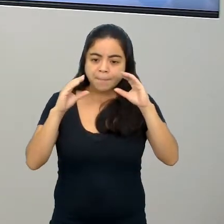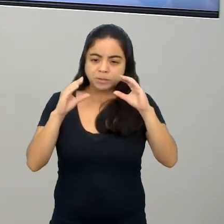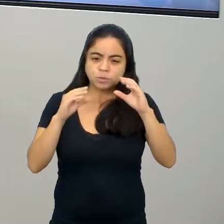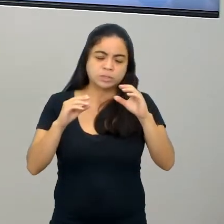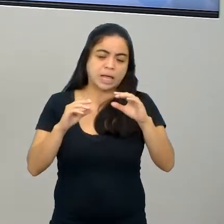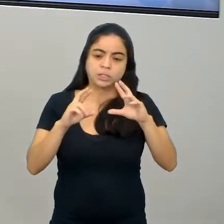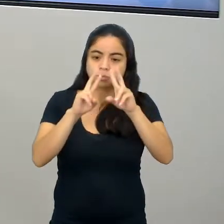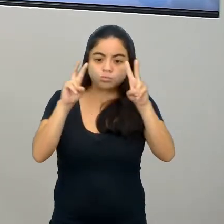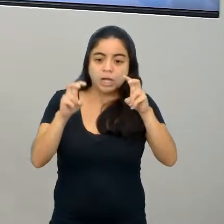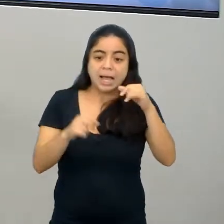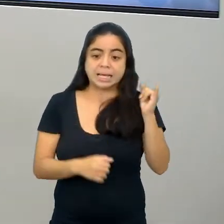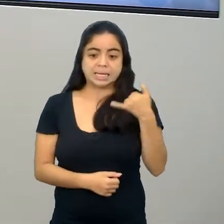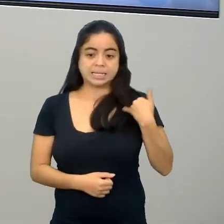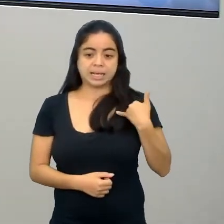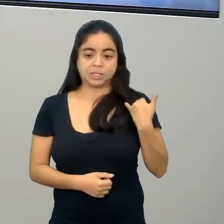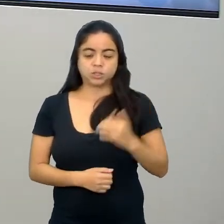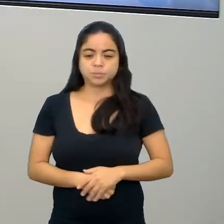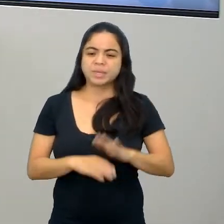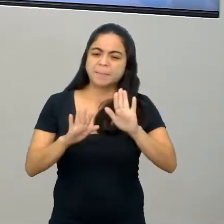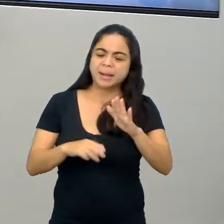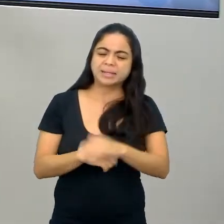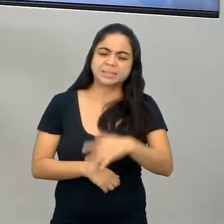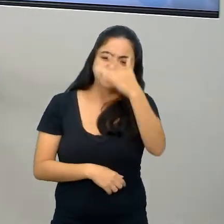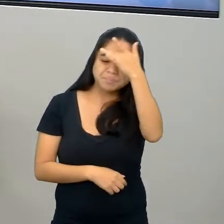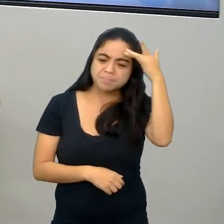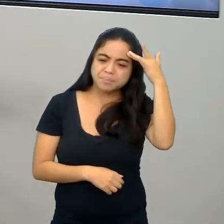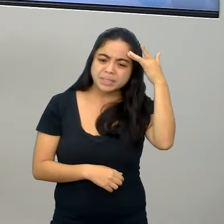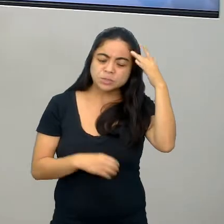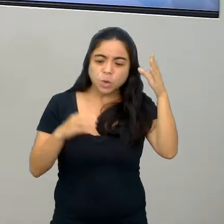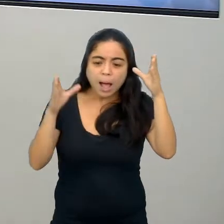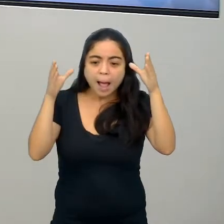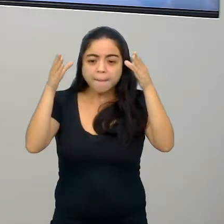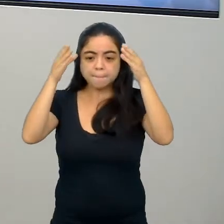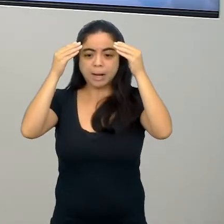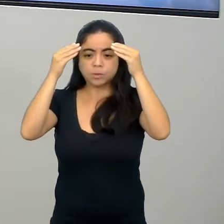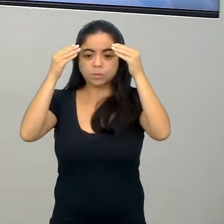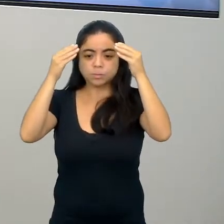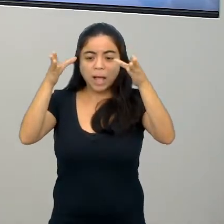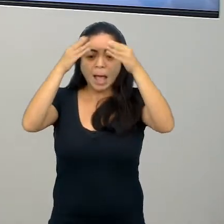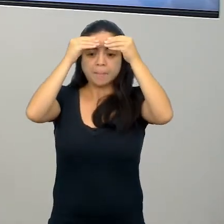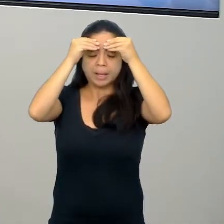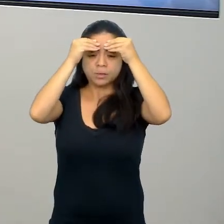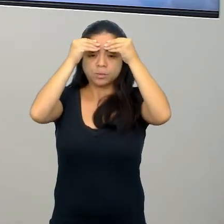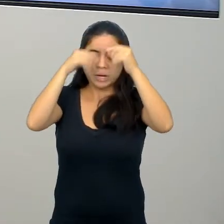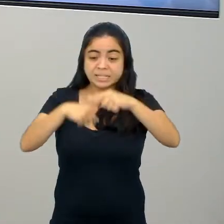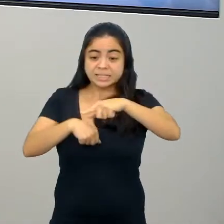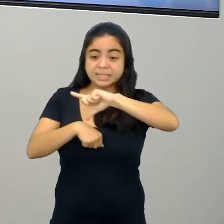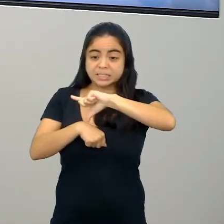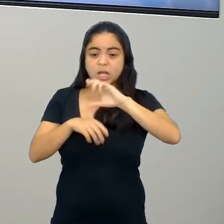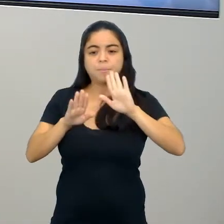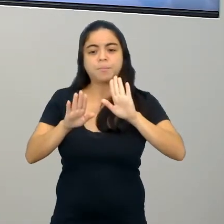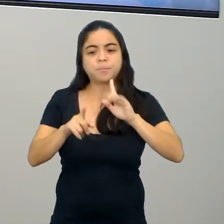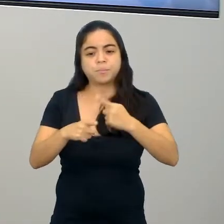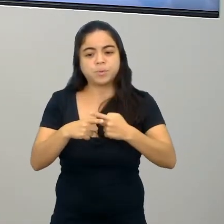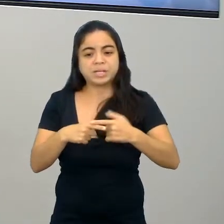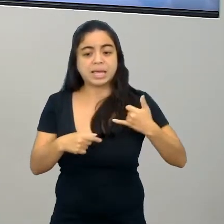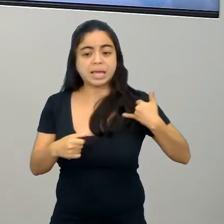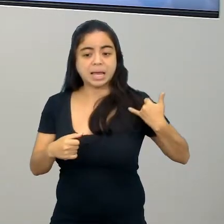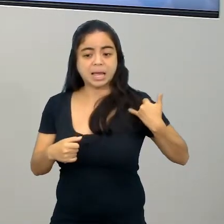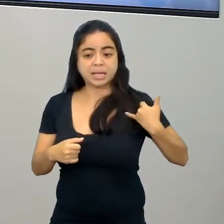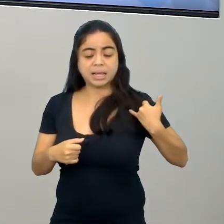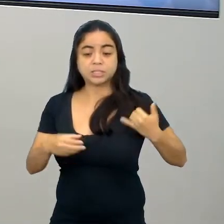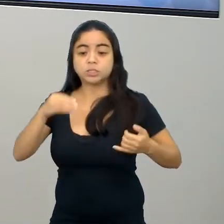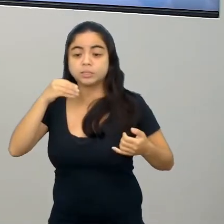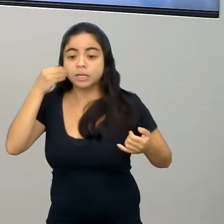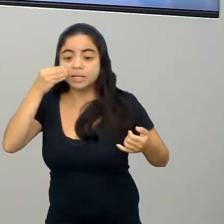fala assim, mas tem gente que fica madura mais cedo, mais tarde. Por quê? Porque nem sempre a idade obrigatoriamente